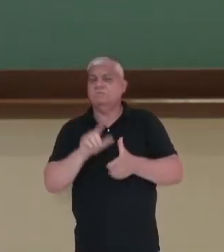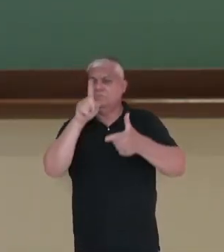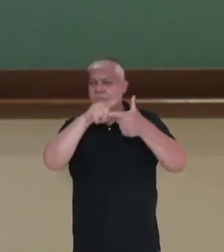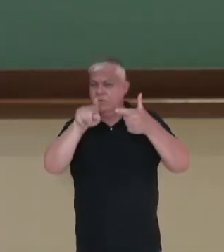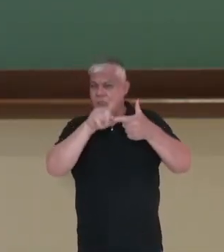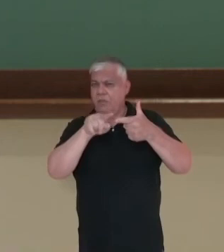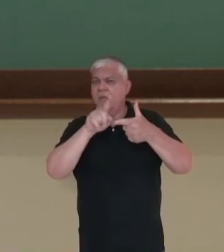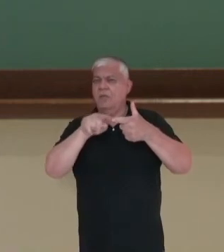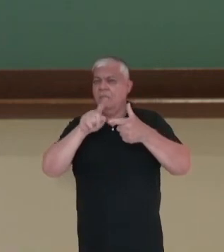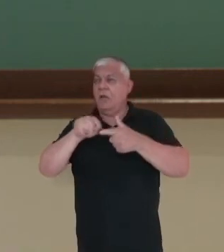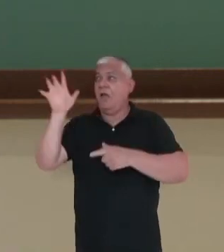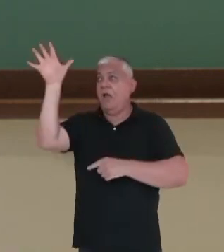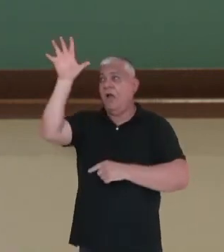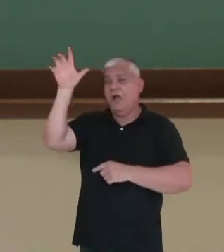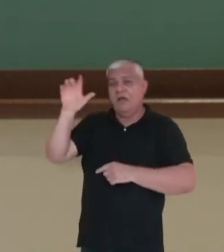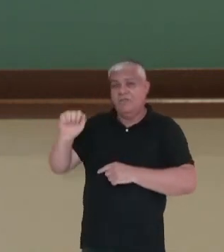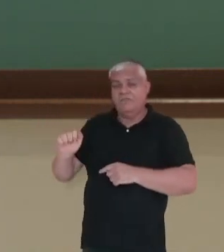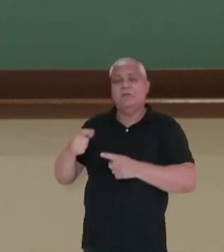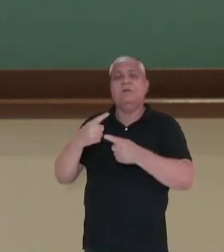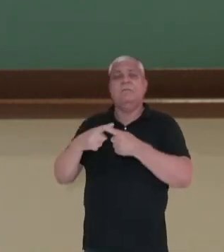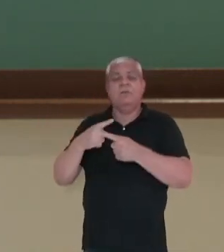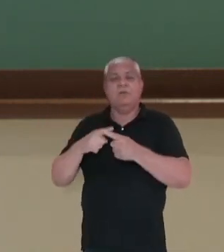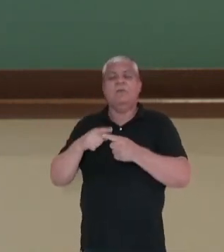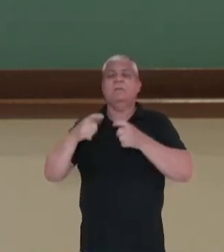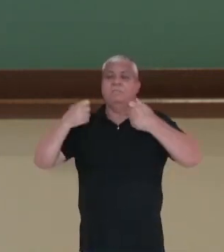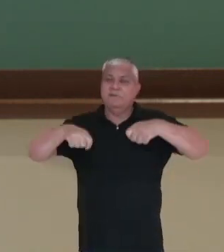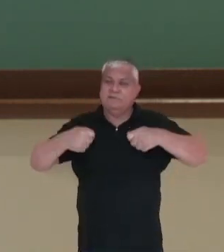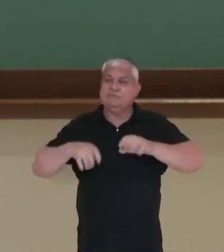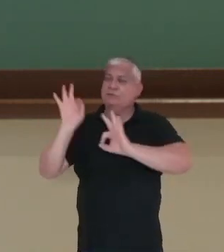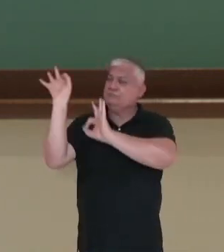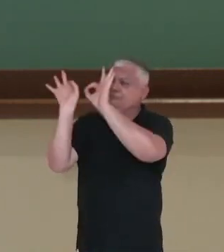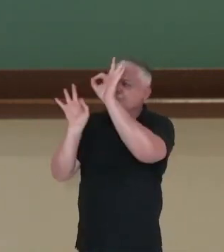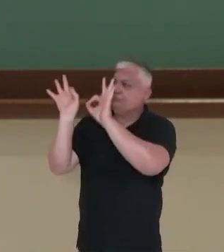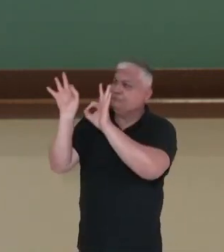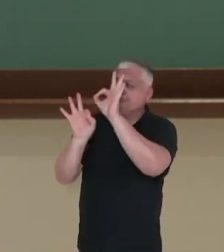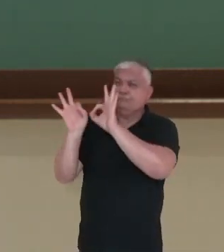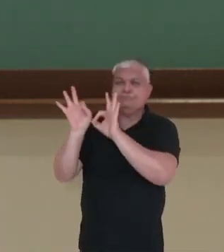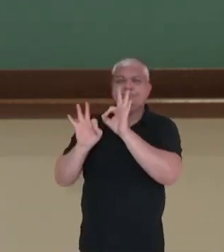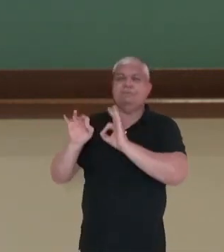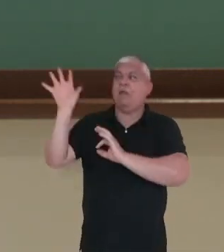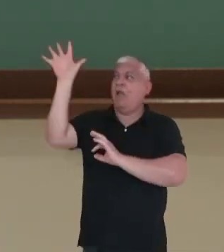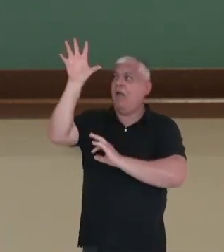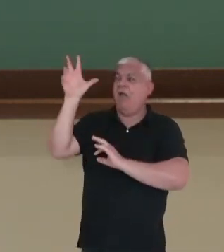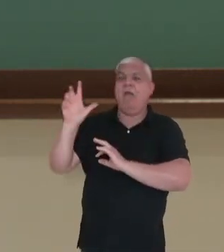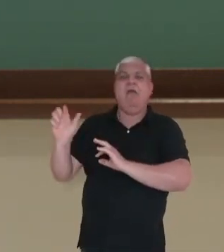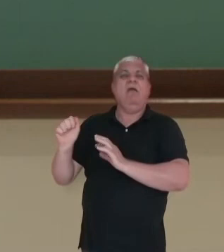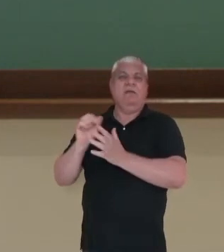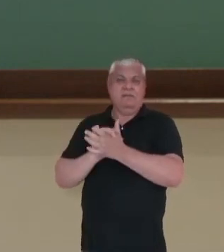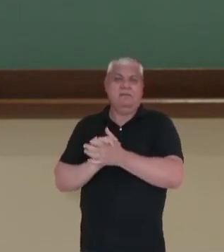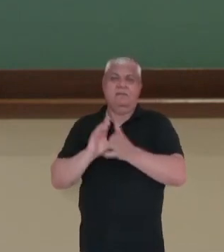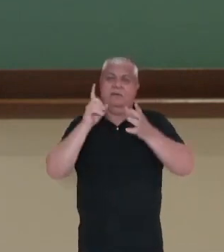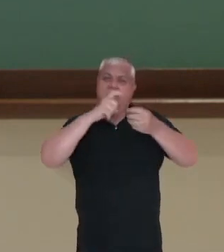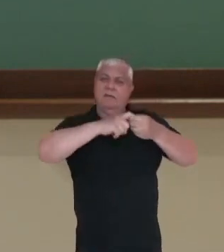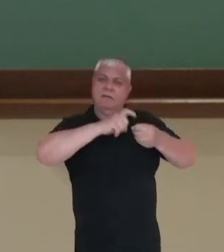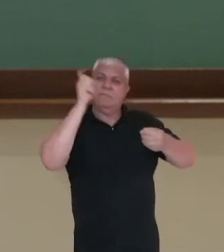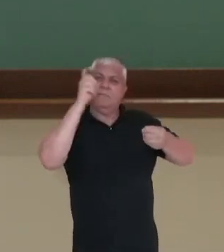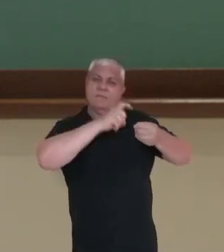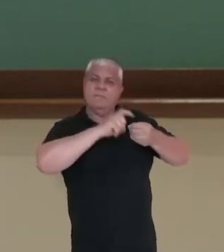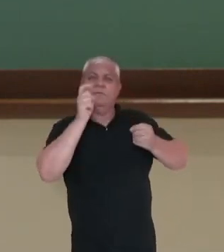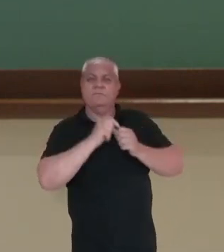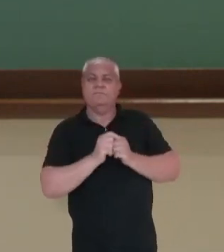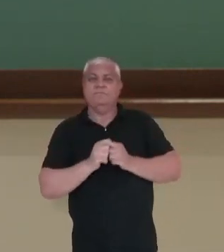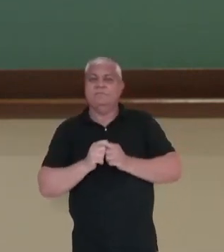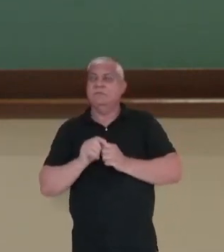continente africano, né, devido ao chamado redesenho do continente, devido à chamada herança colonial. E nesse redesenho